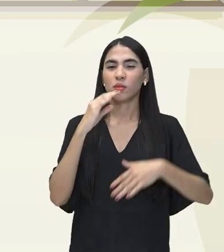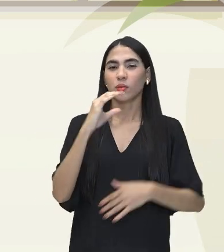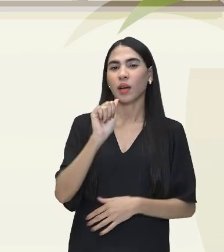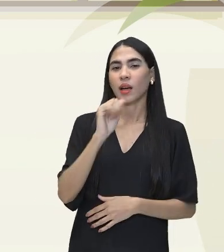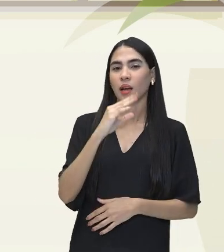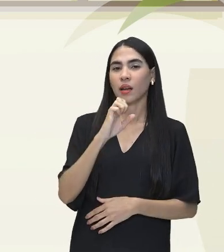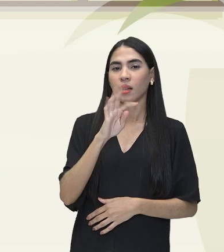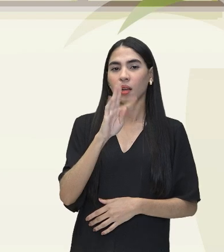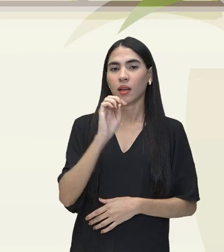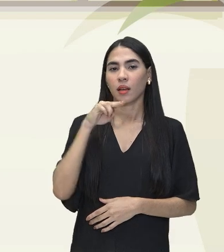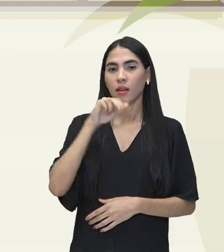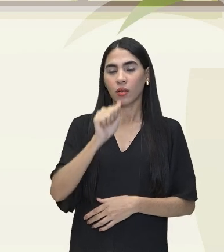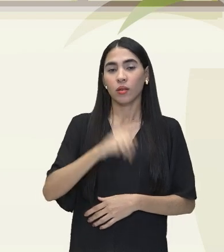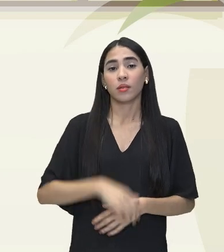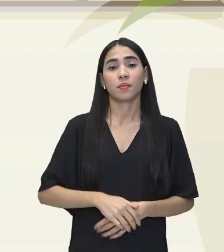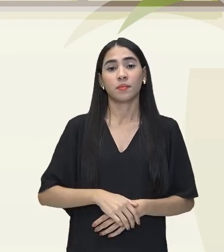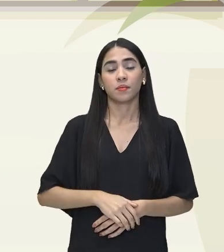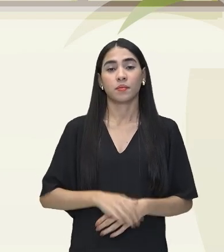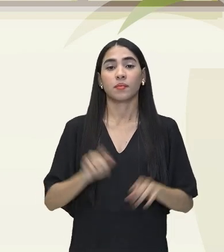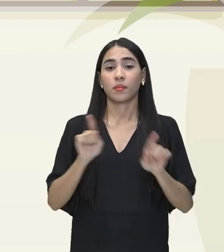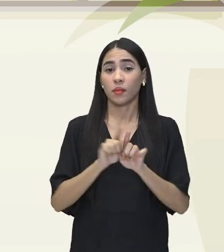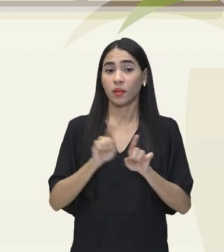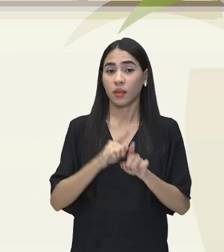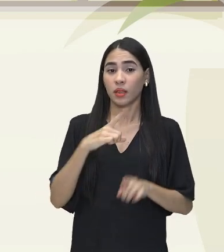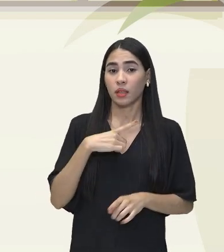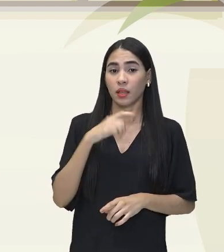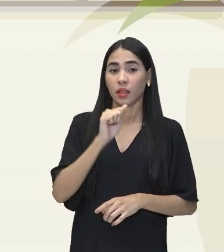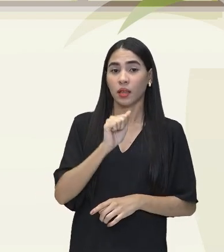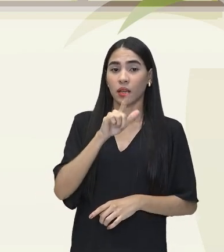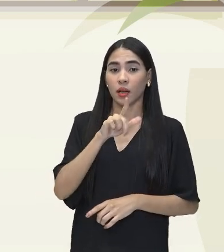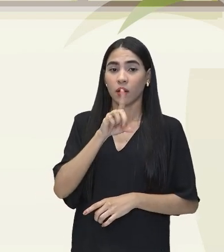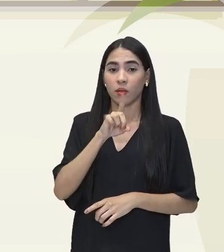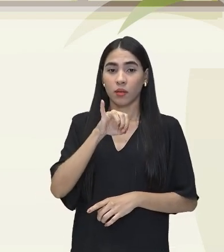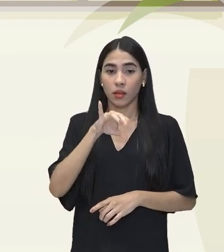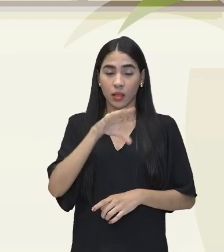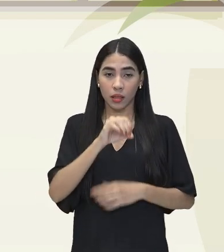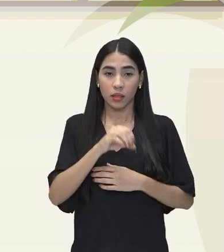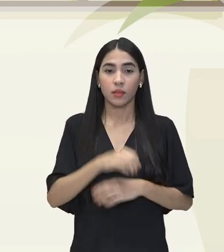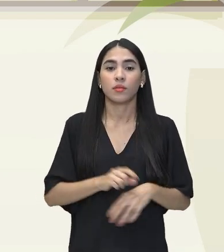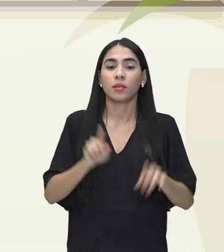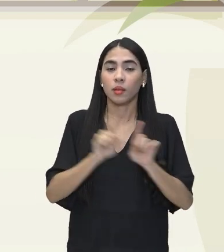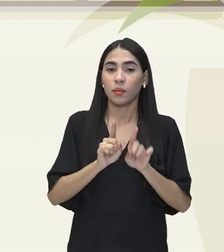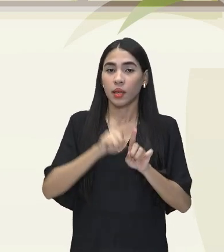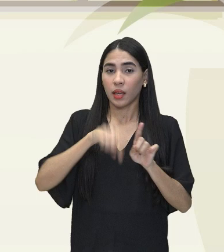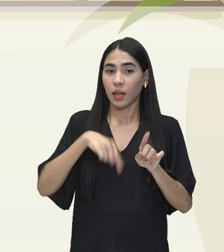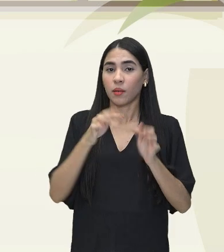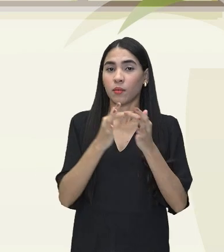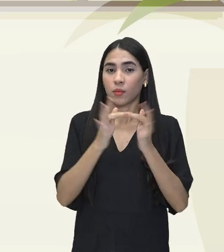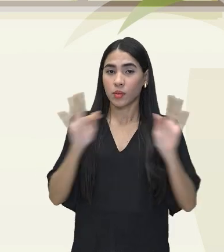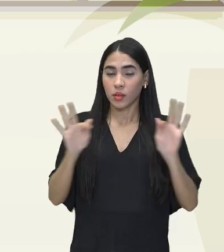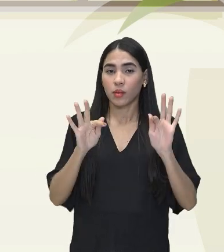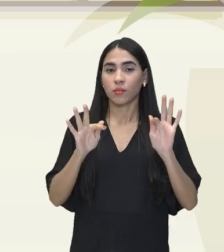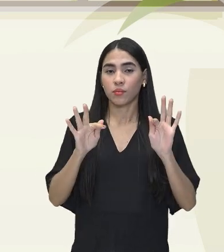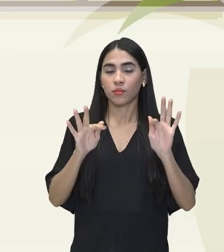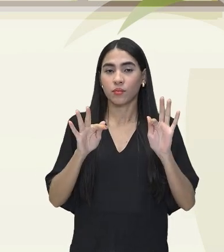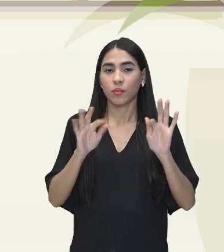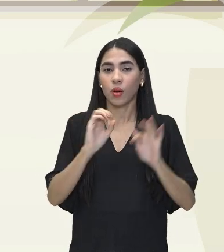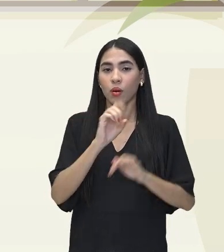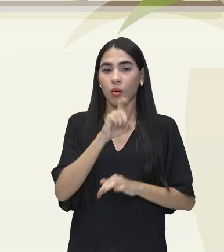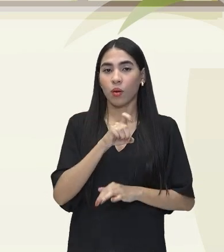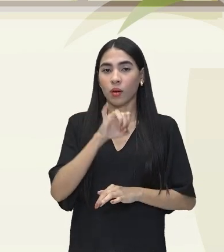acetona. Temos os aldeídos. O aldeído também é uma função oxigenada.